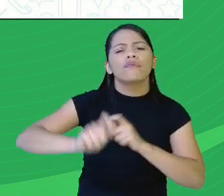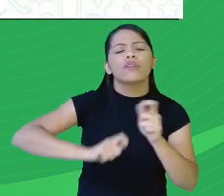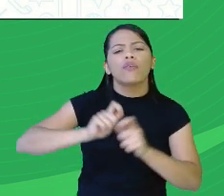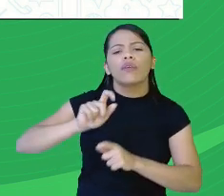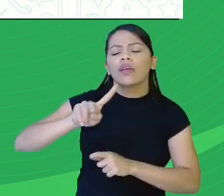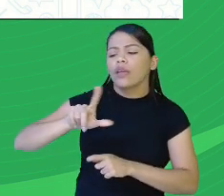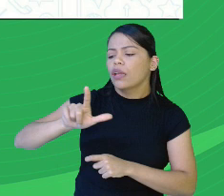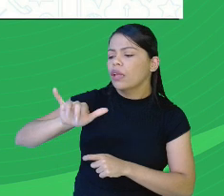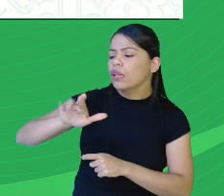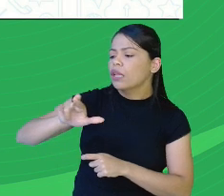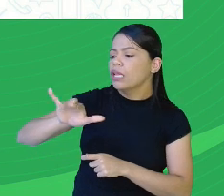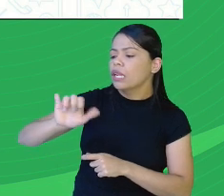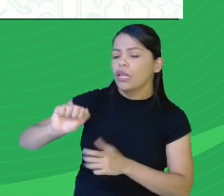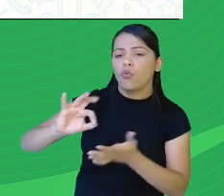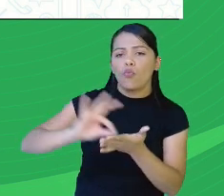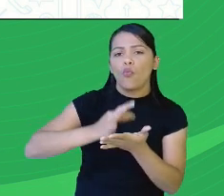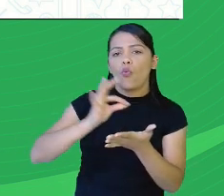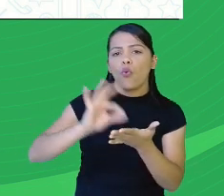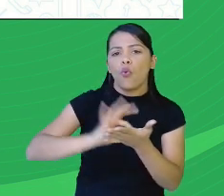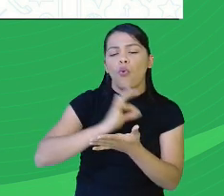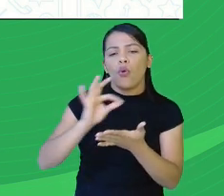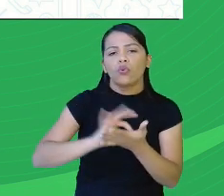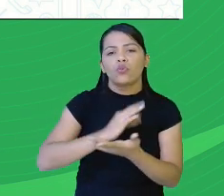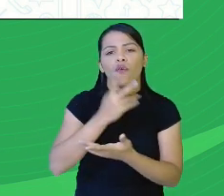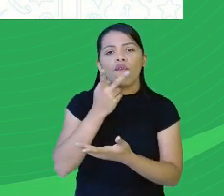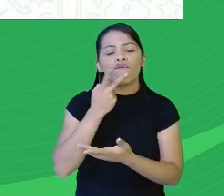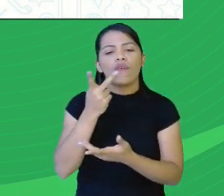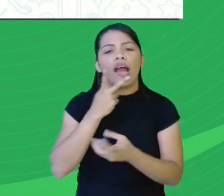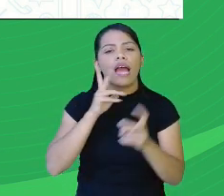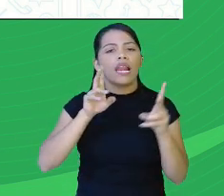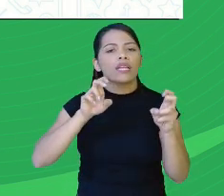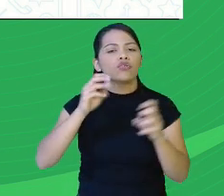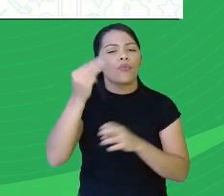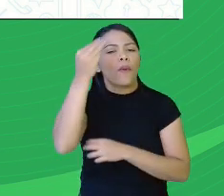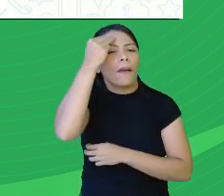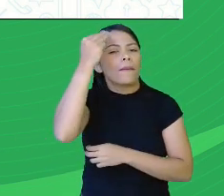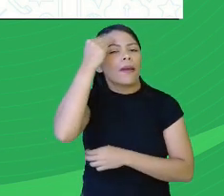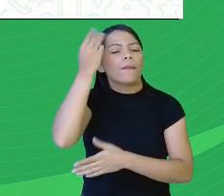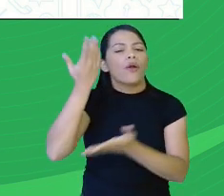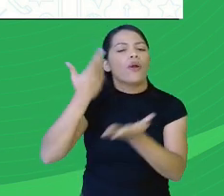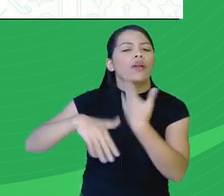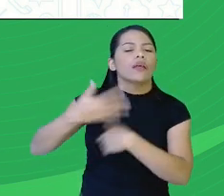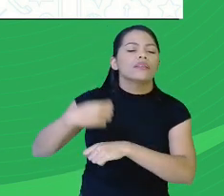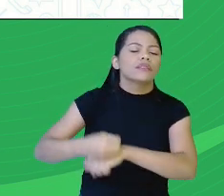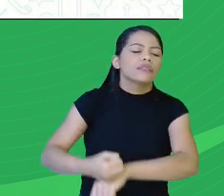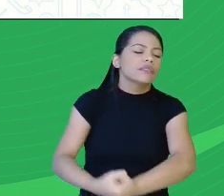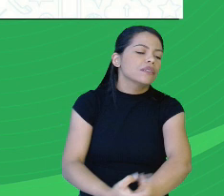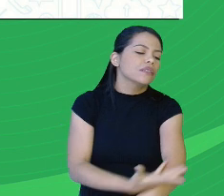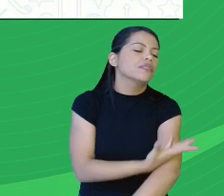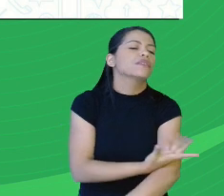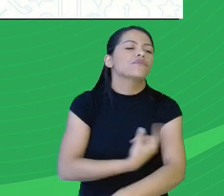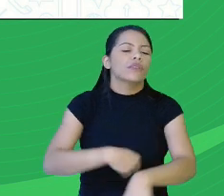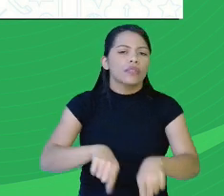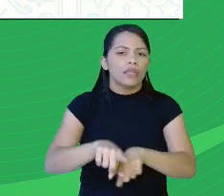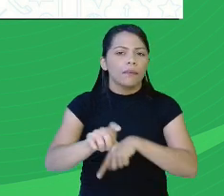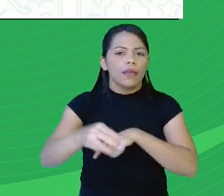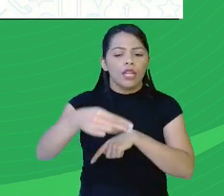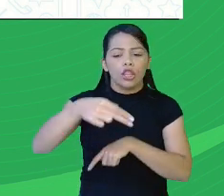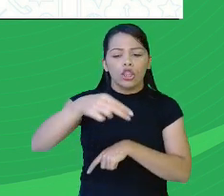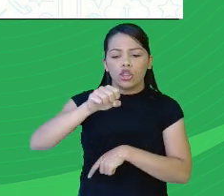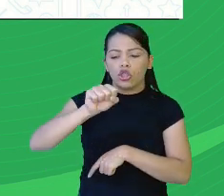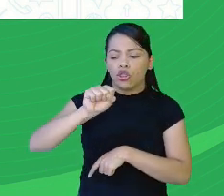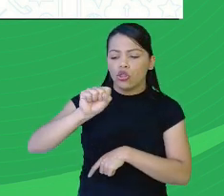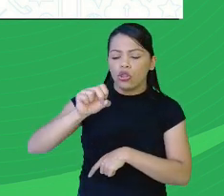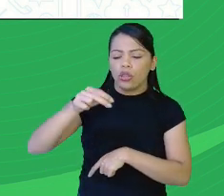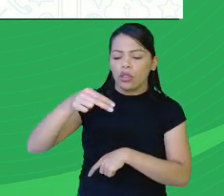autor relata com nostalgia e sentimentalismo. Nostalgia, vou tentar te explicar